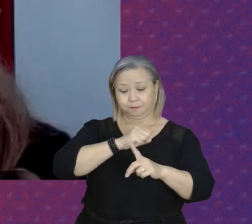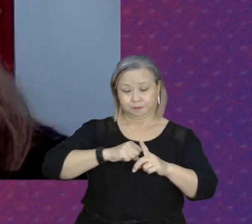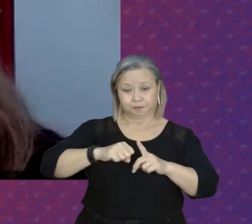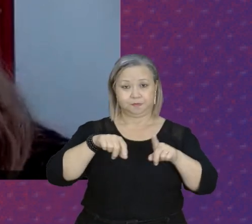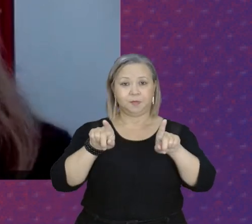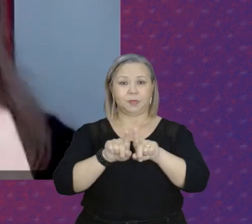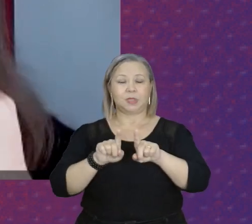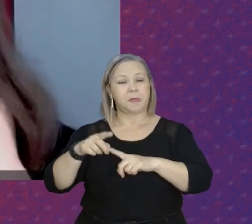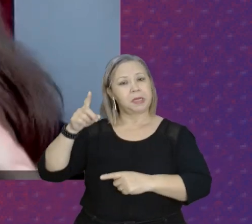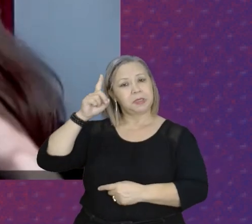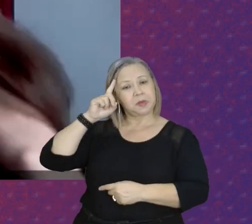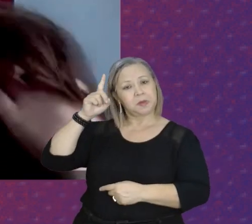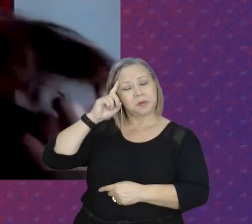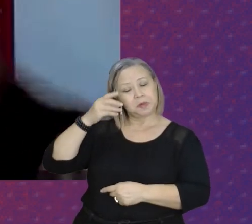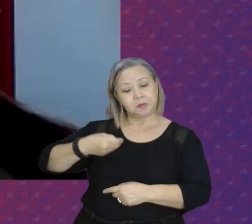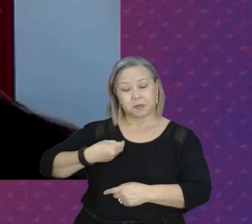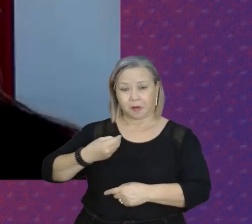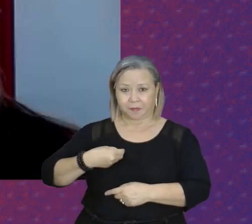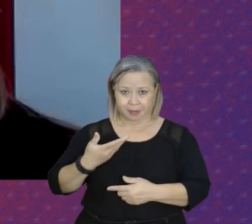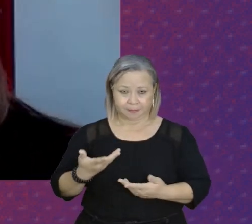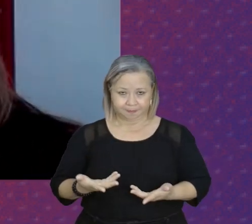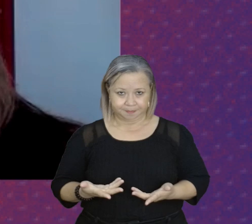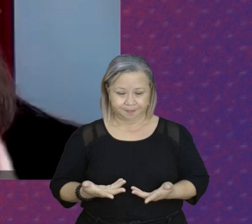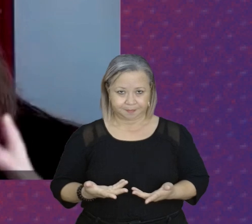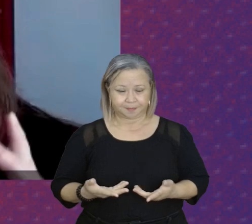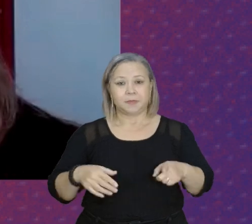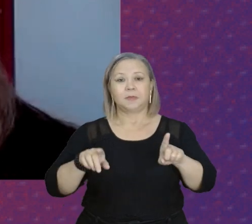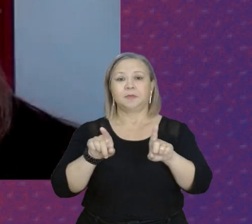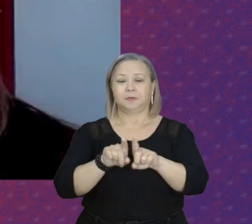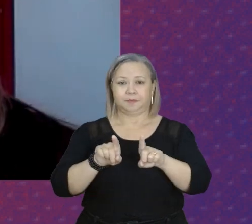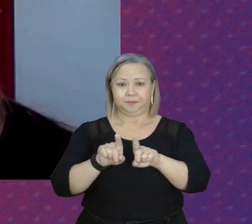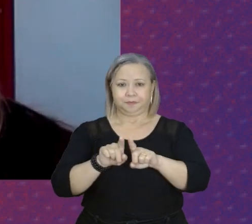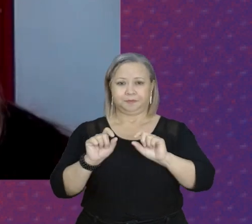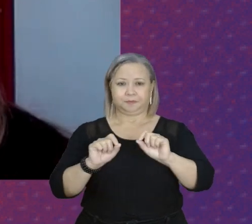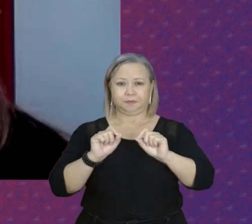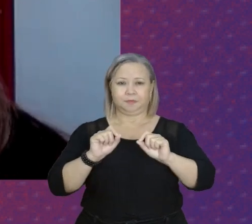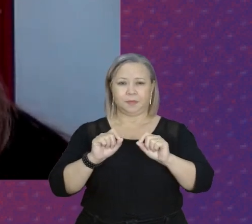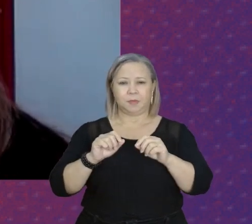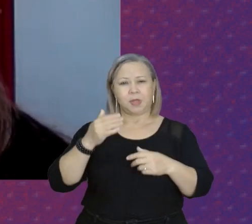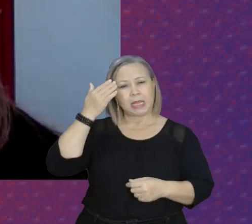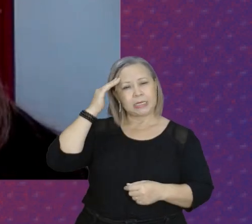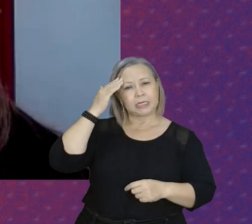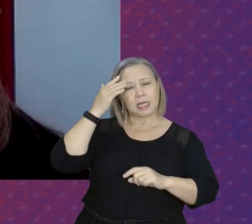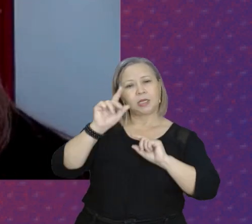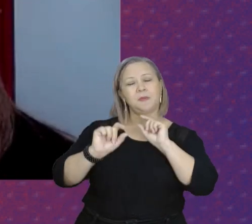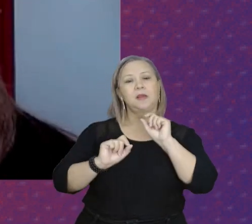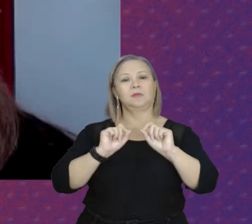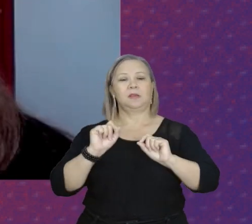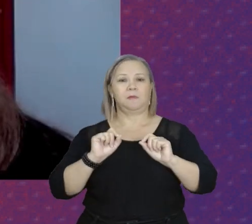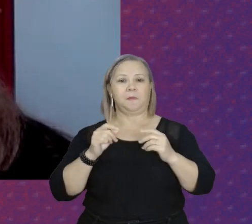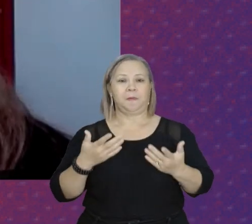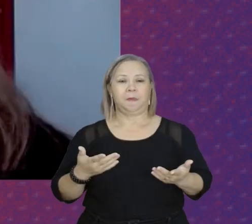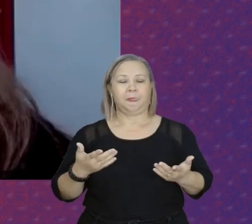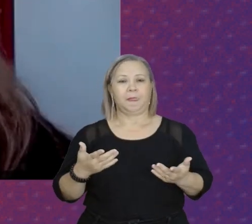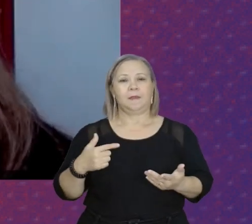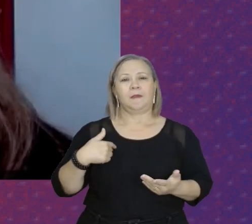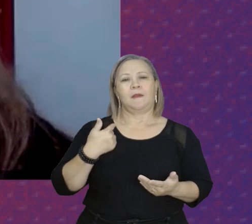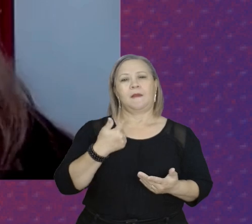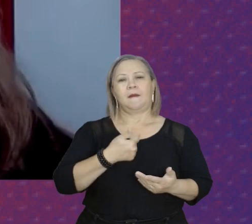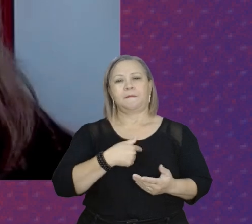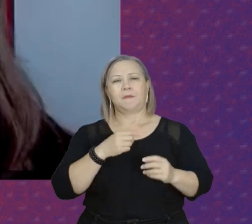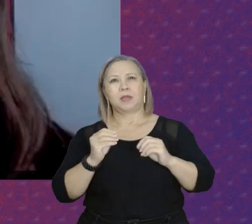no cotidiano da vida, e também essa dimensão de que quando a gente coloca